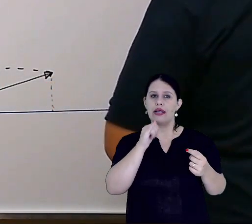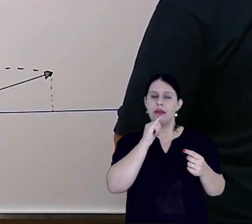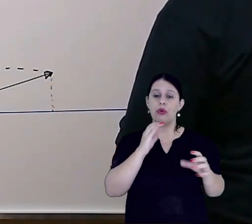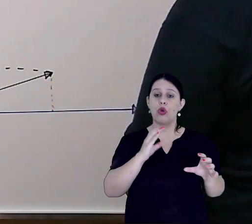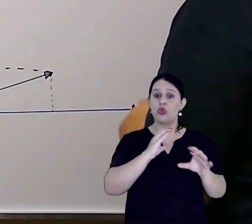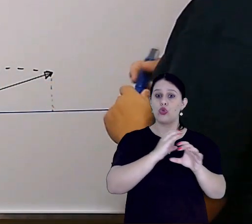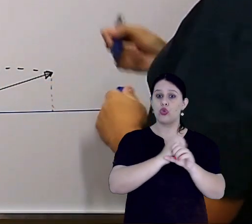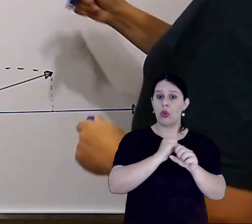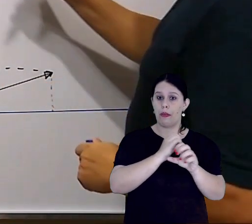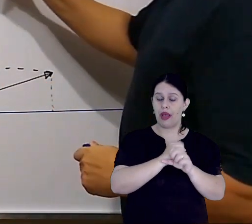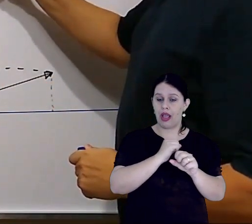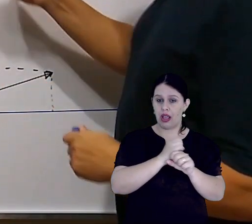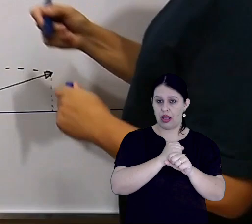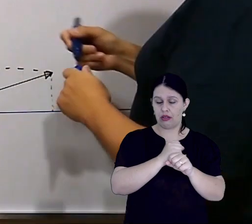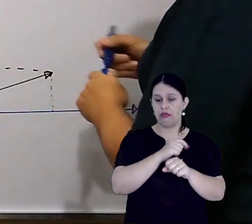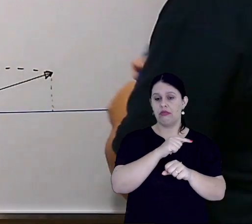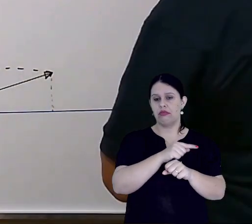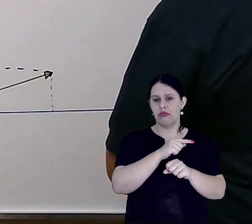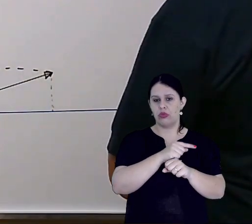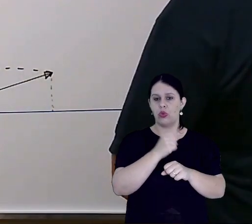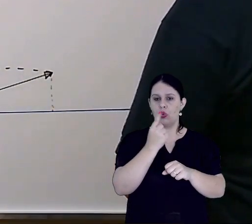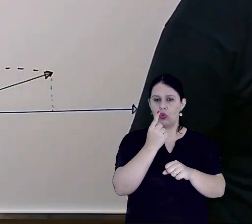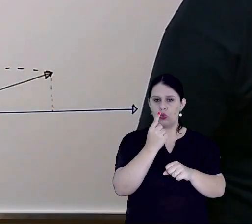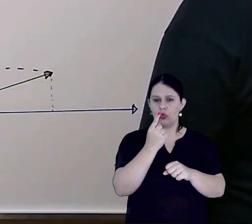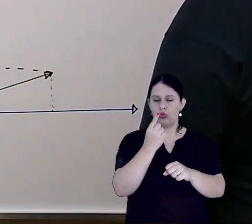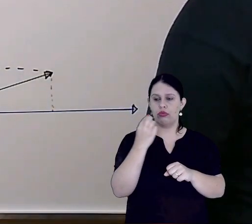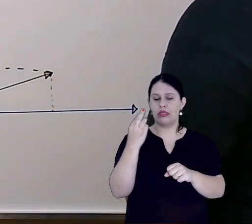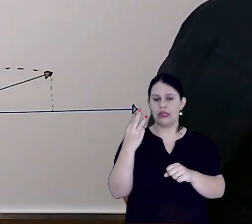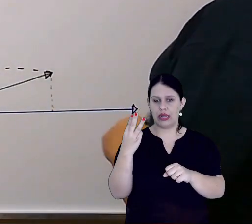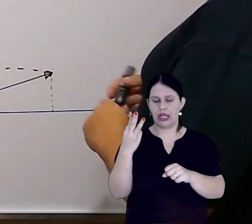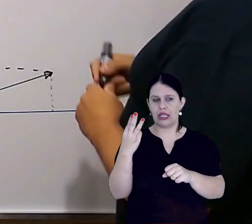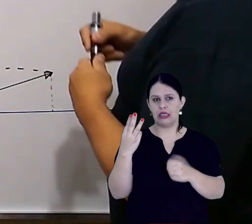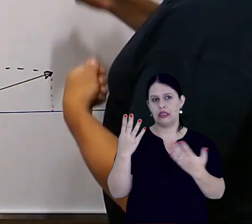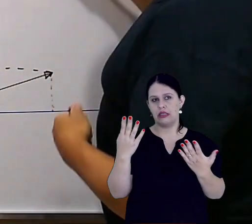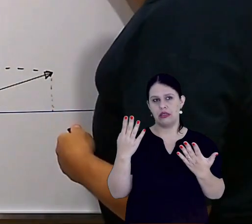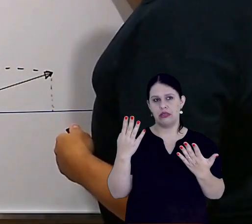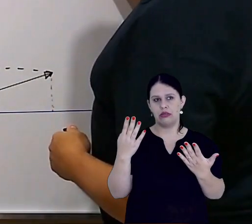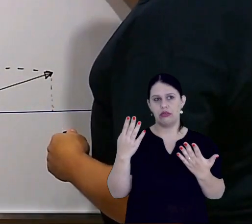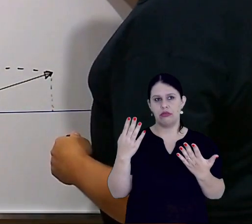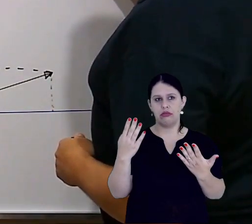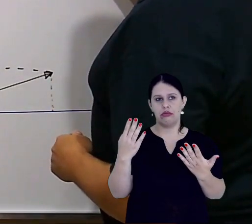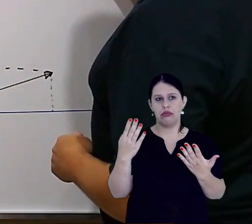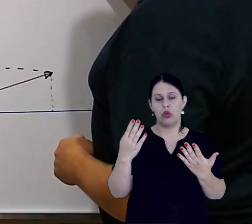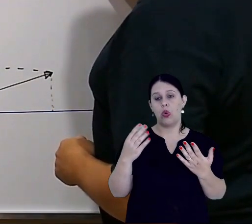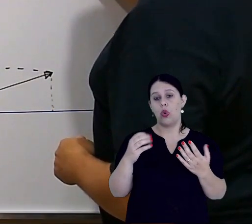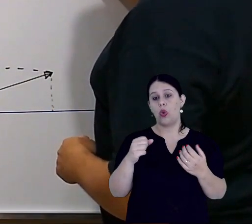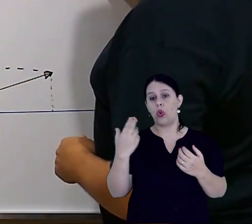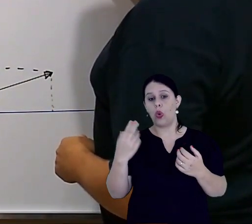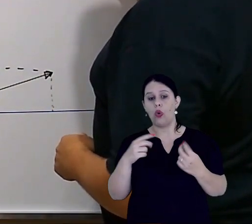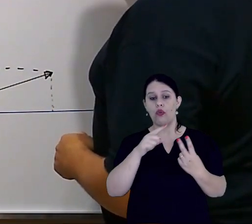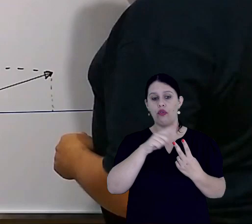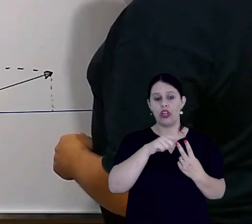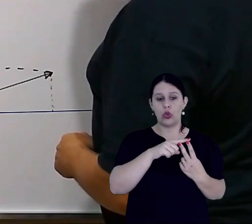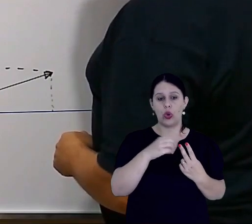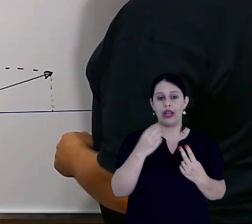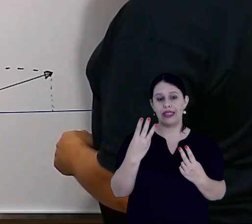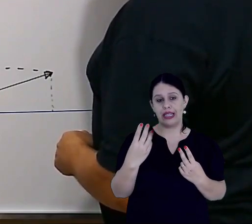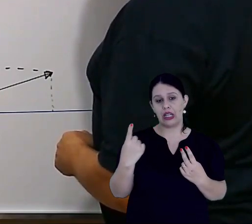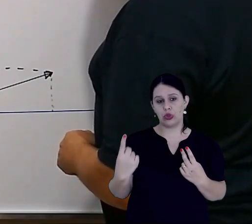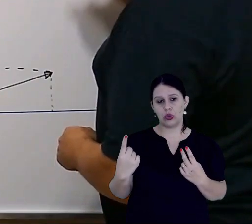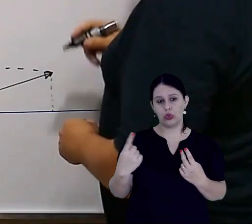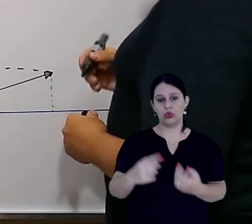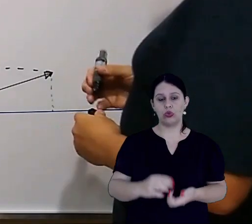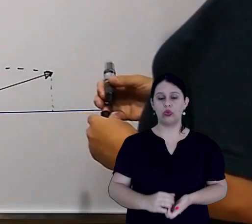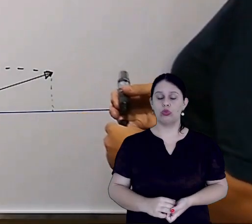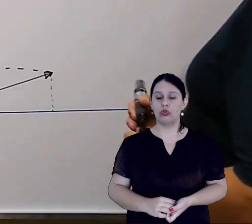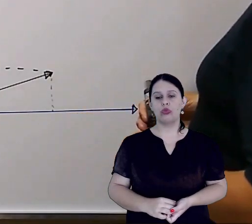componente Então se eu somar o vetor 1,3 com o vetor 3